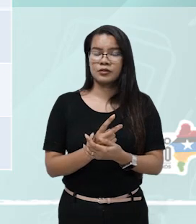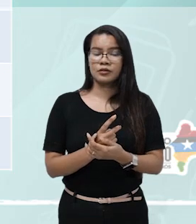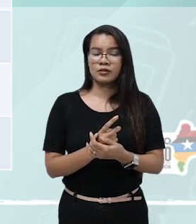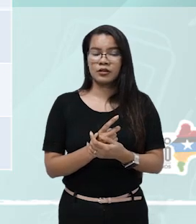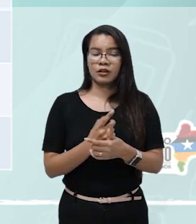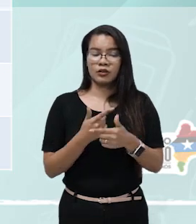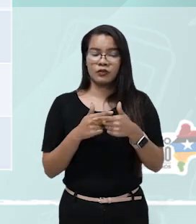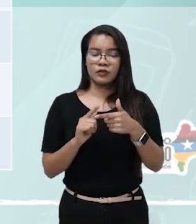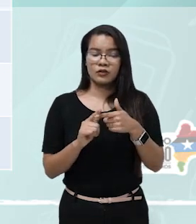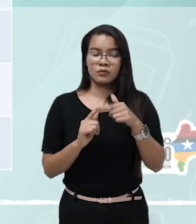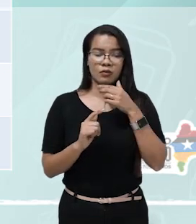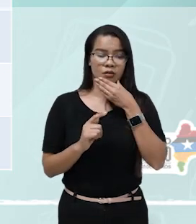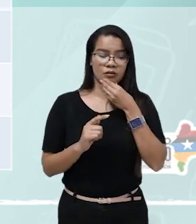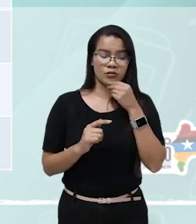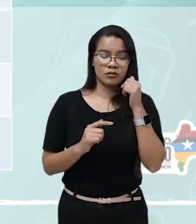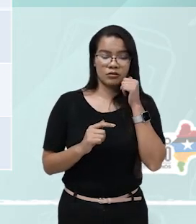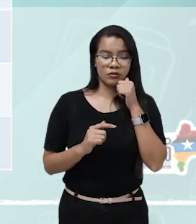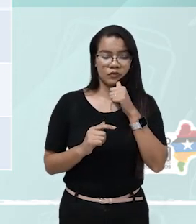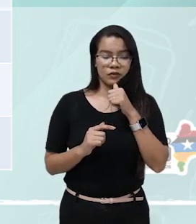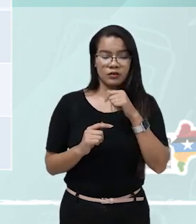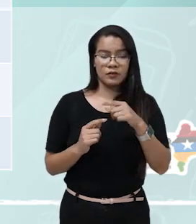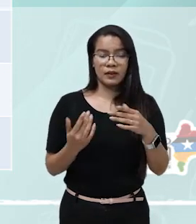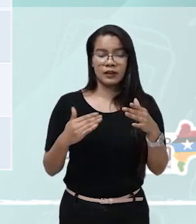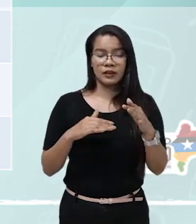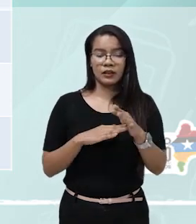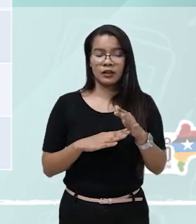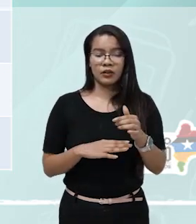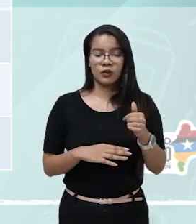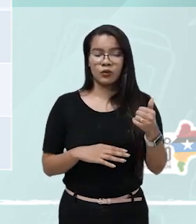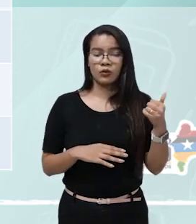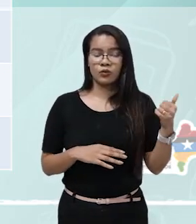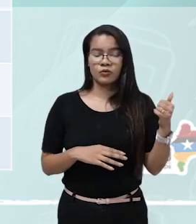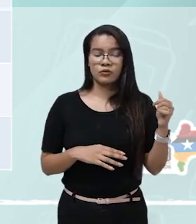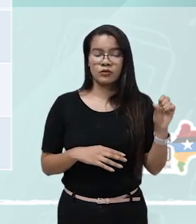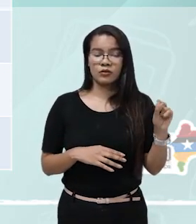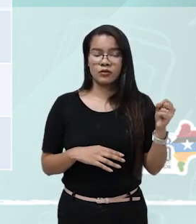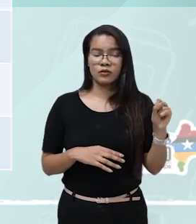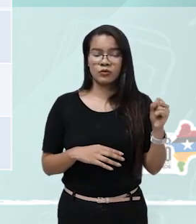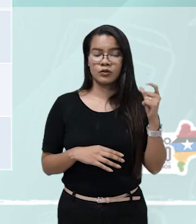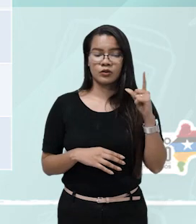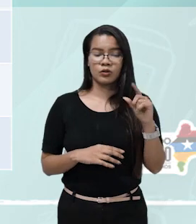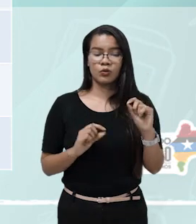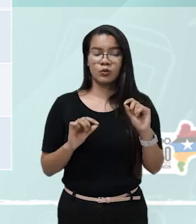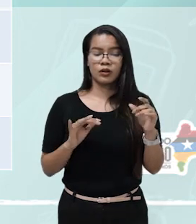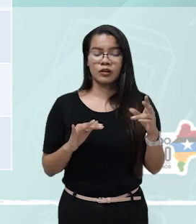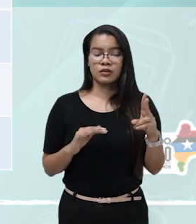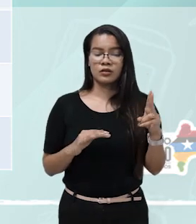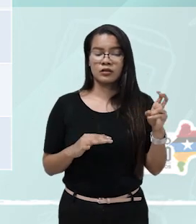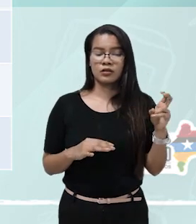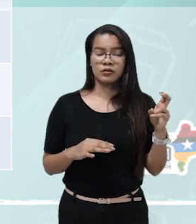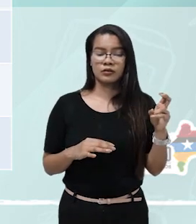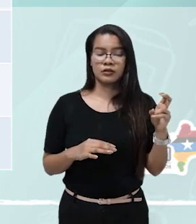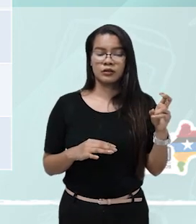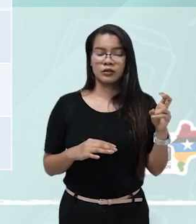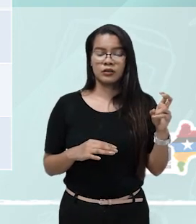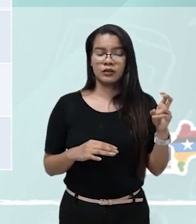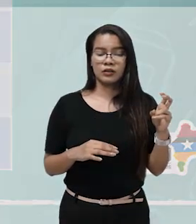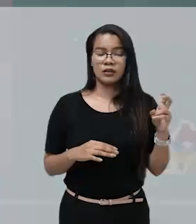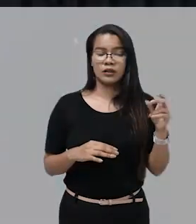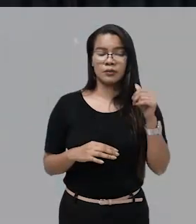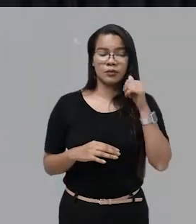e masculino, sempre. Até 11 segundos. Ele ganhou o quê? O masculino, 5 pontos.